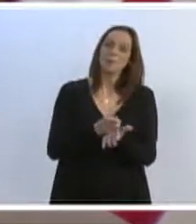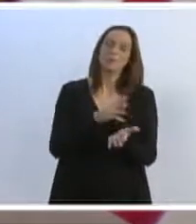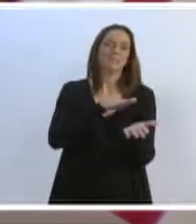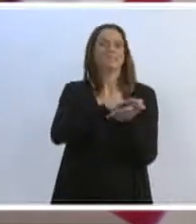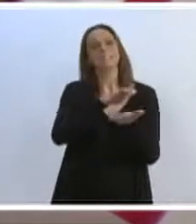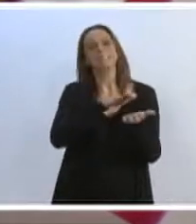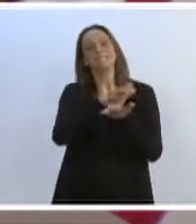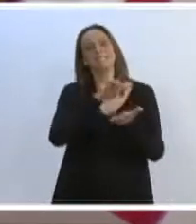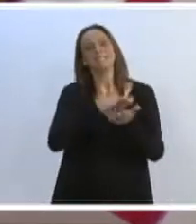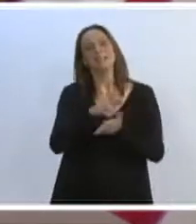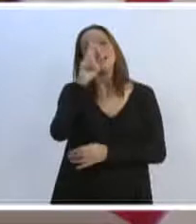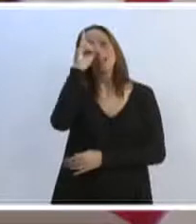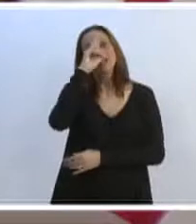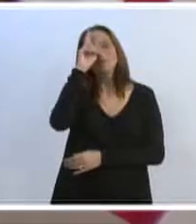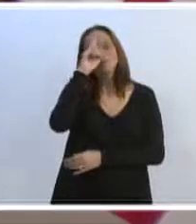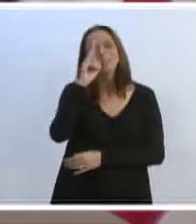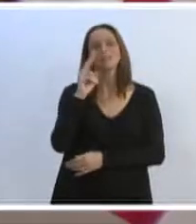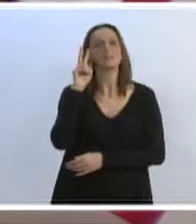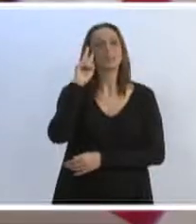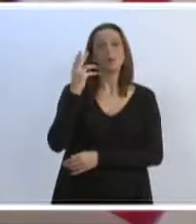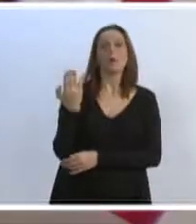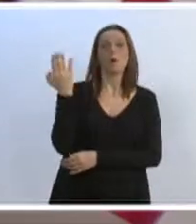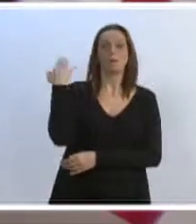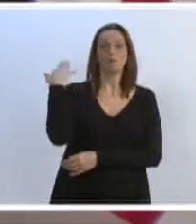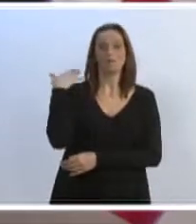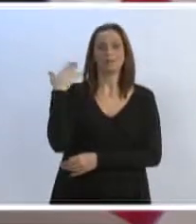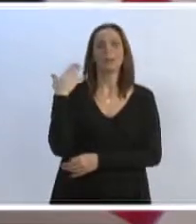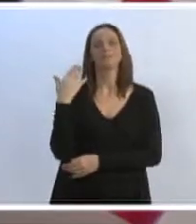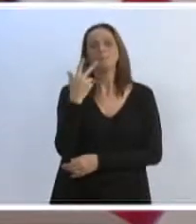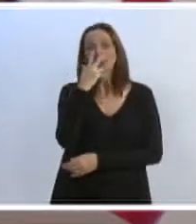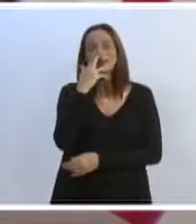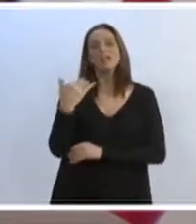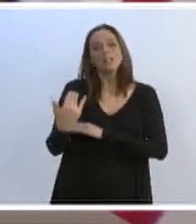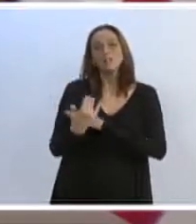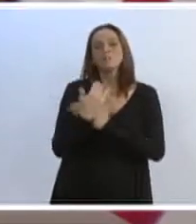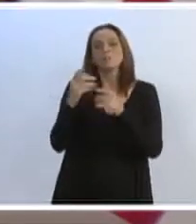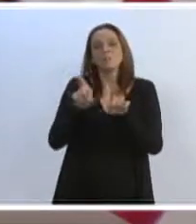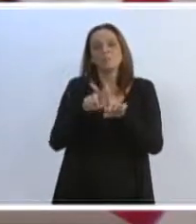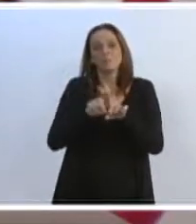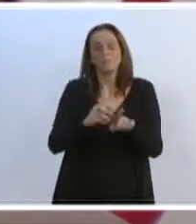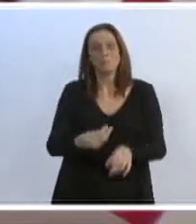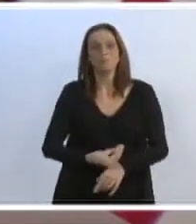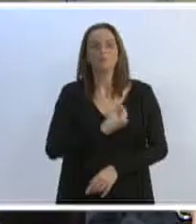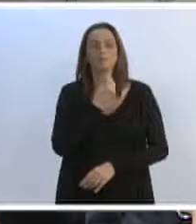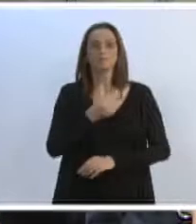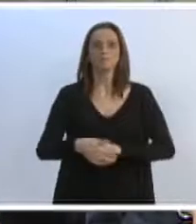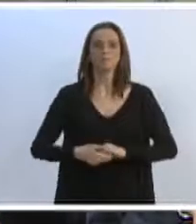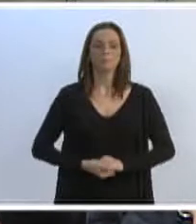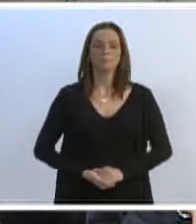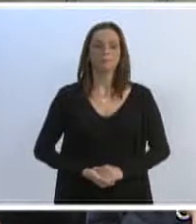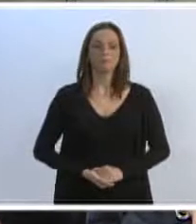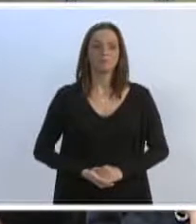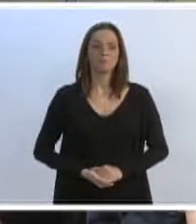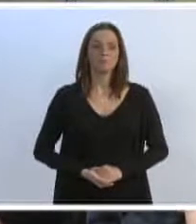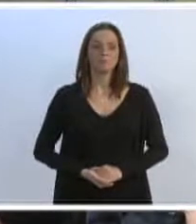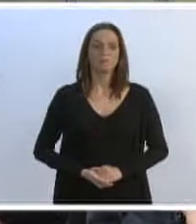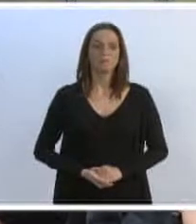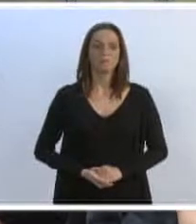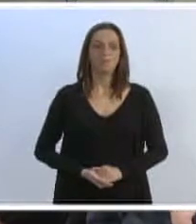Então eu divido, proponente desta sessão, Sueli, o tributo a ti e ao José Ferreira da Silva.